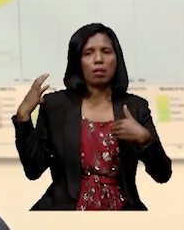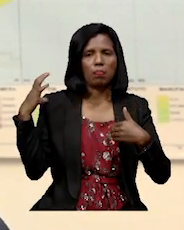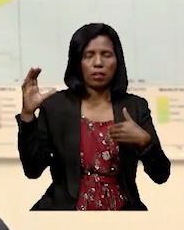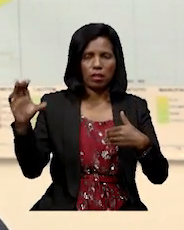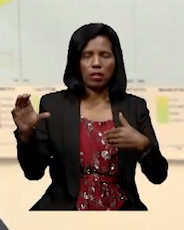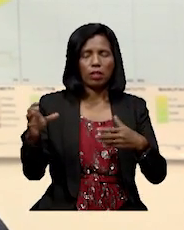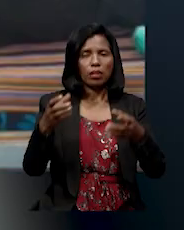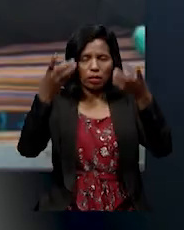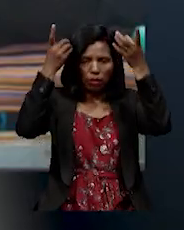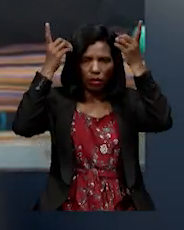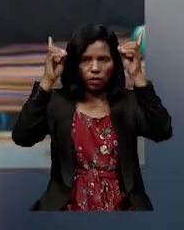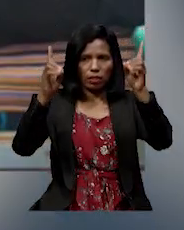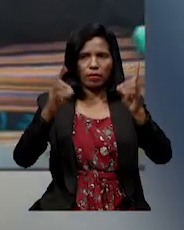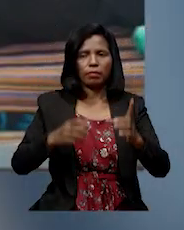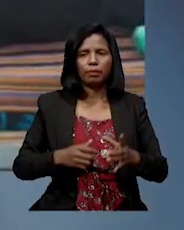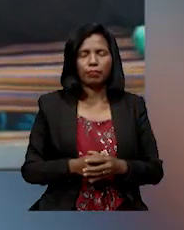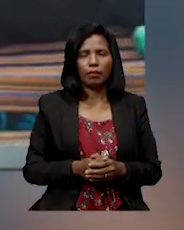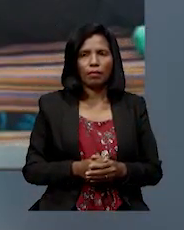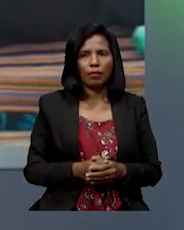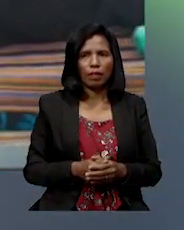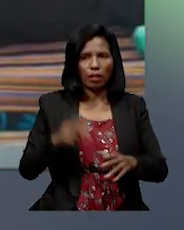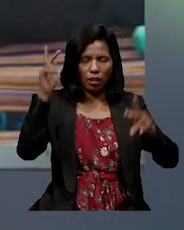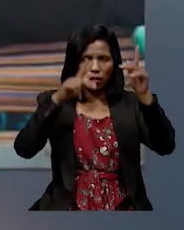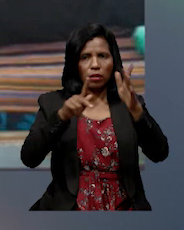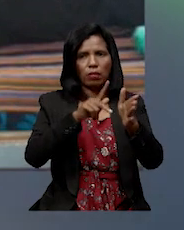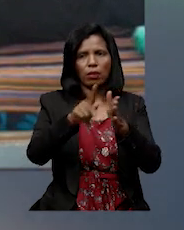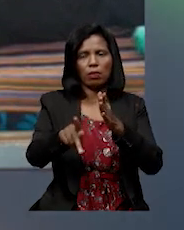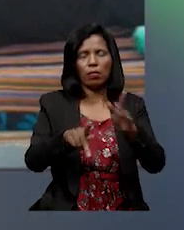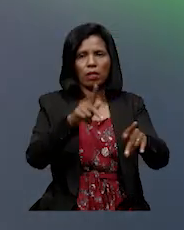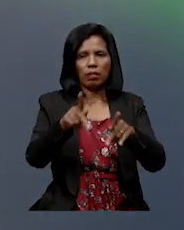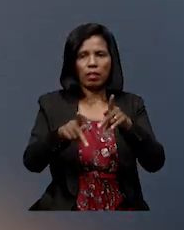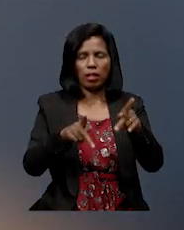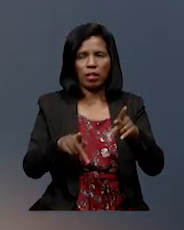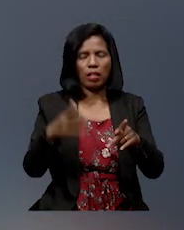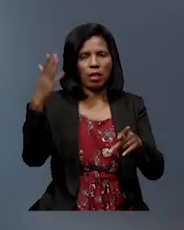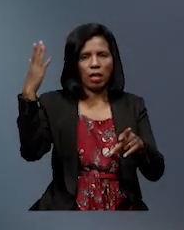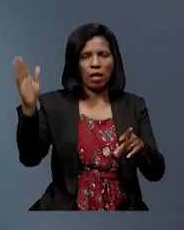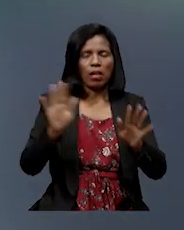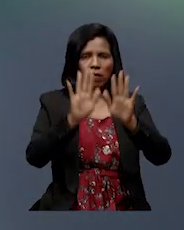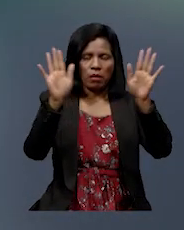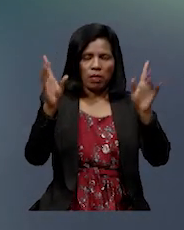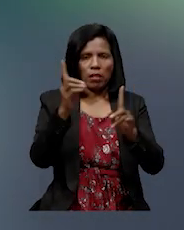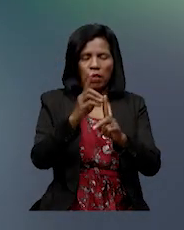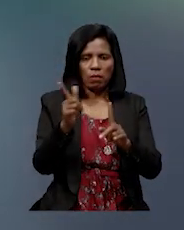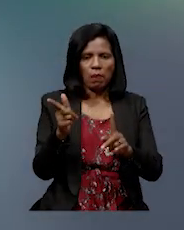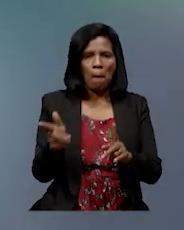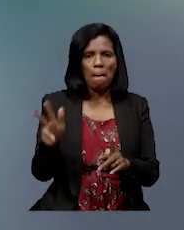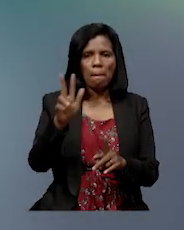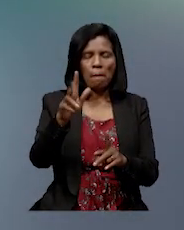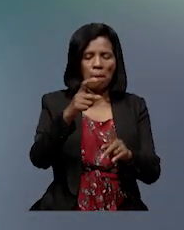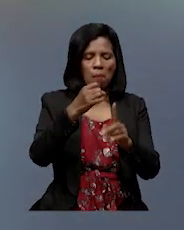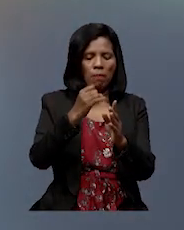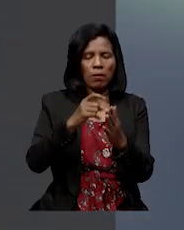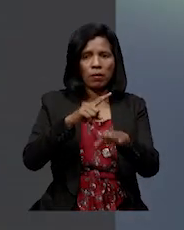ola decisão ida ne. Enquanto o caso homicídio ou tentativa homicídio acontece é domingo, loro Grano Sintolo, mais ou menos